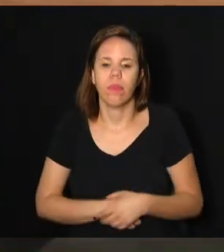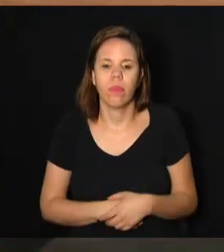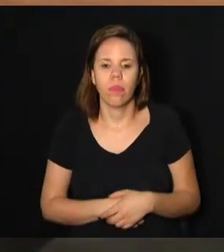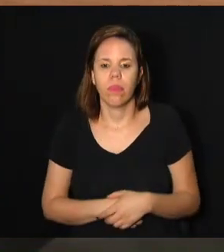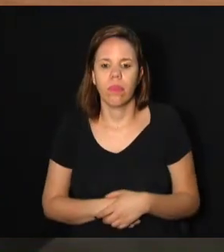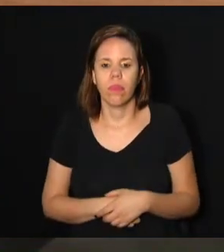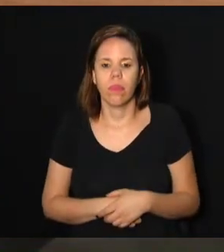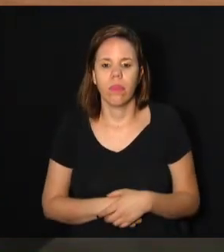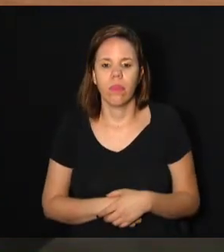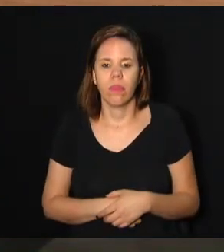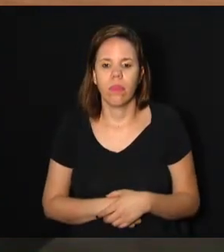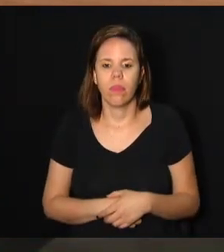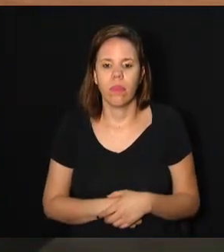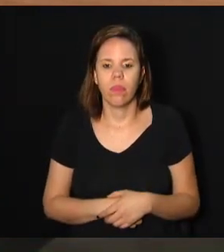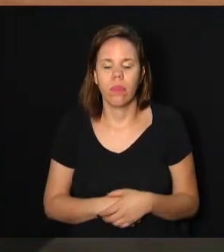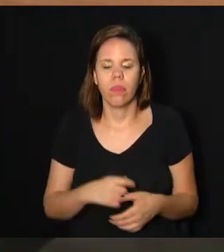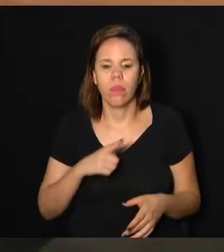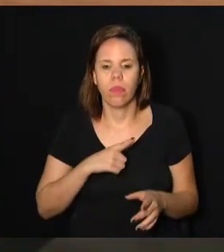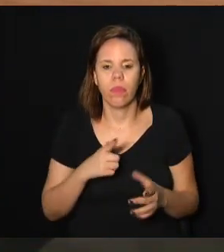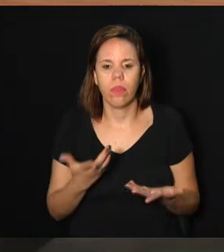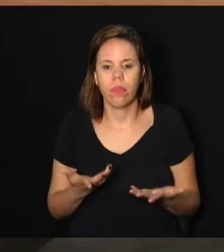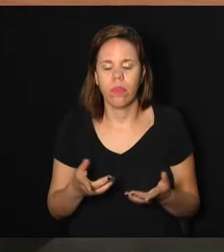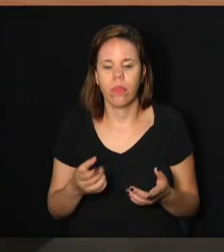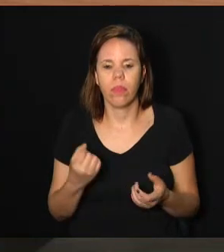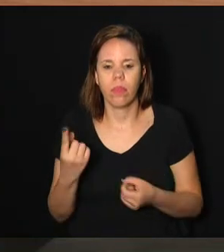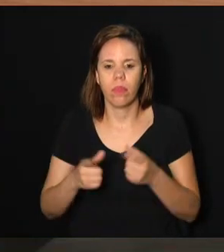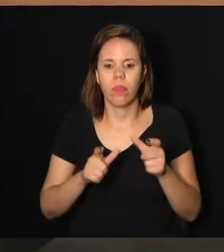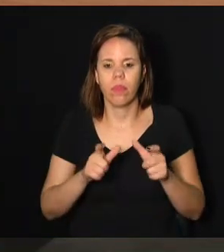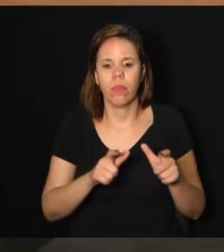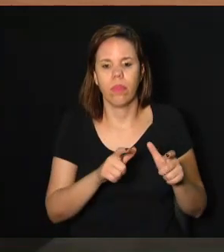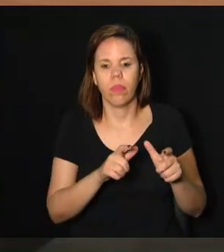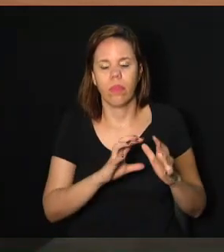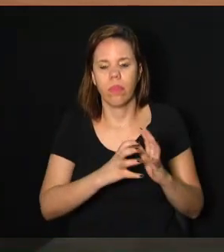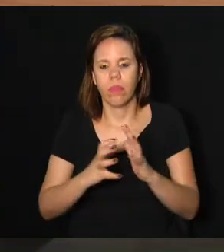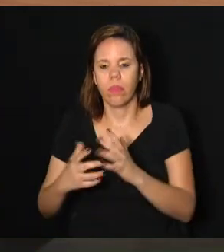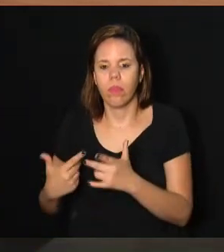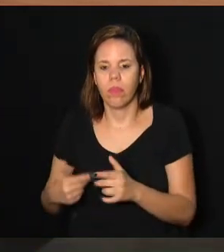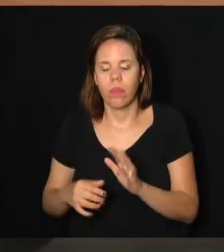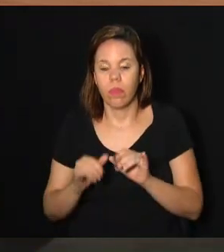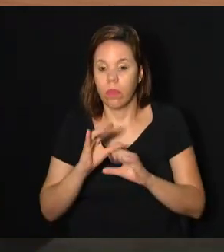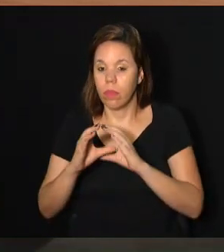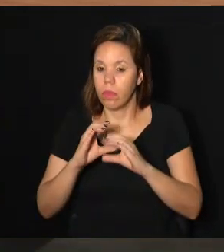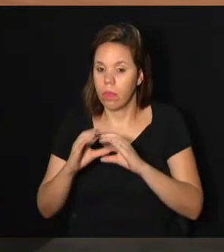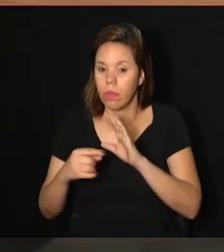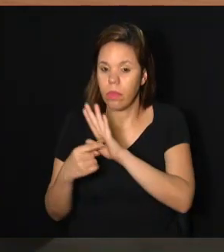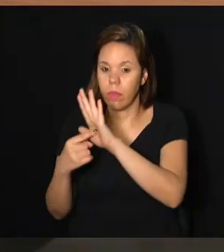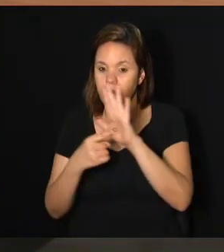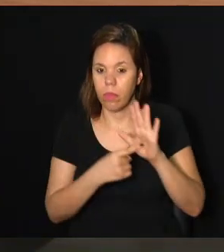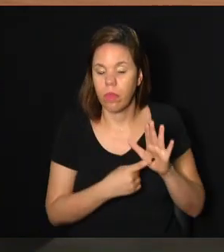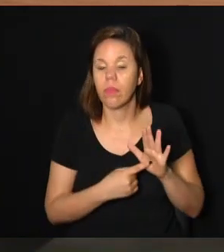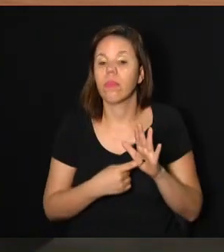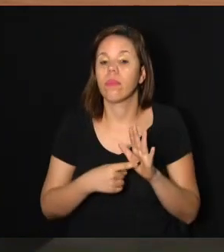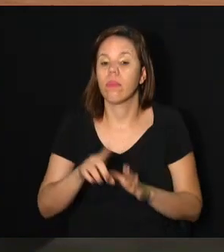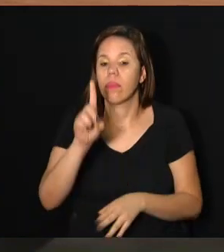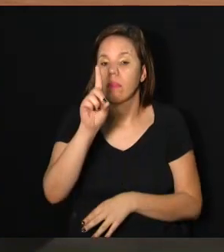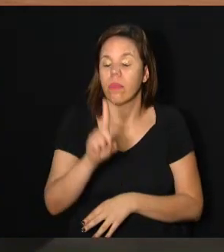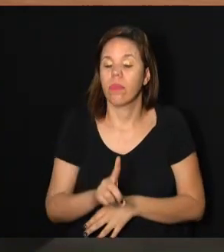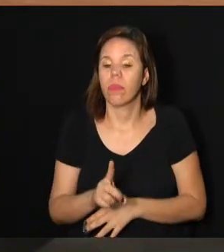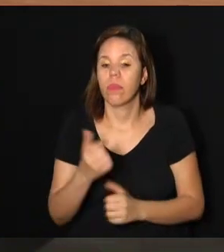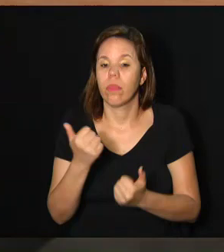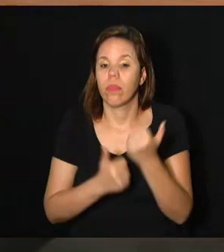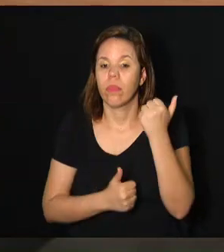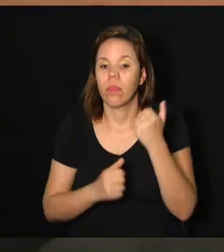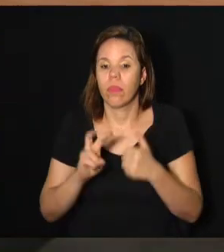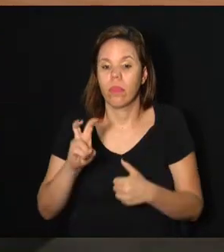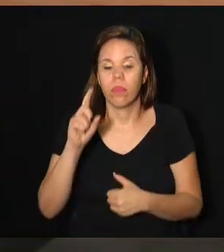bloco parlamentar terá tratamento dispensado das bancadas. A escolha do líder será comunicada à mesa diretora até 5 dias após